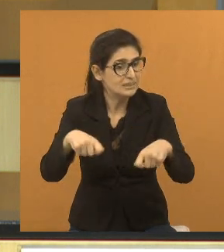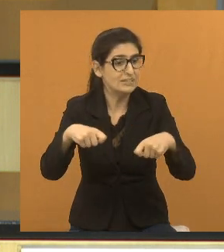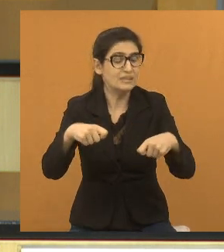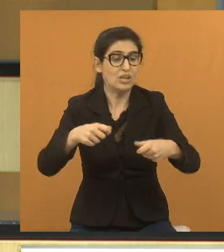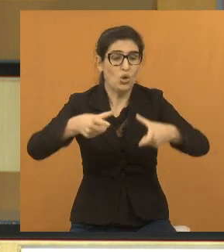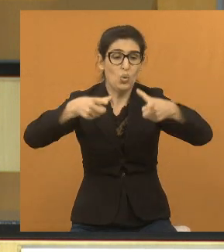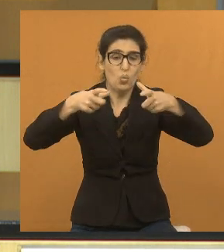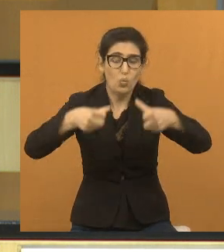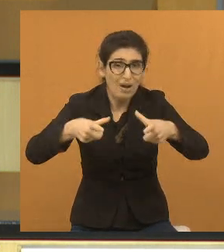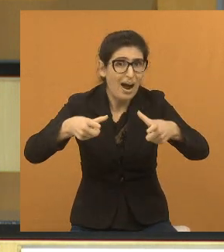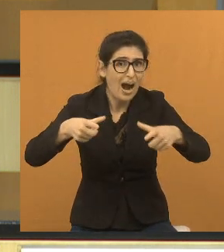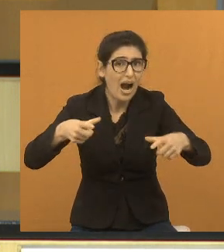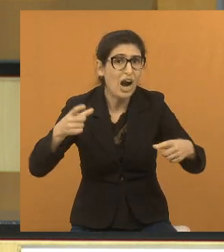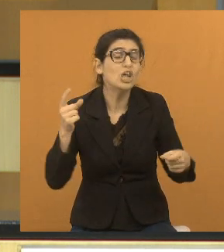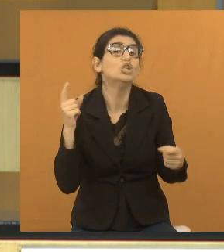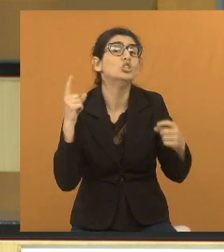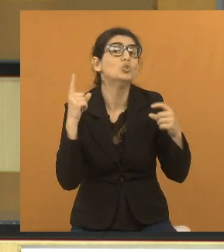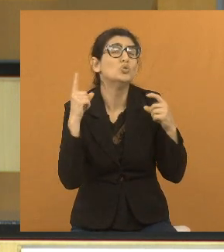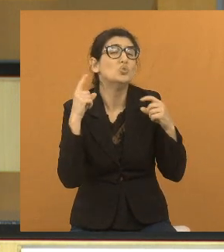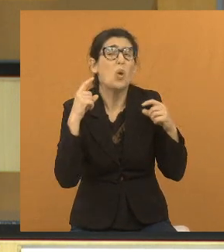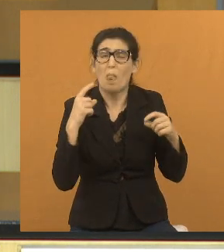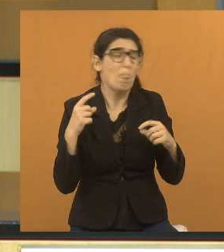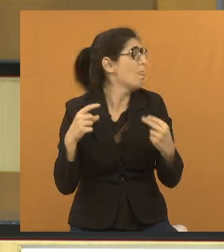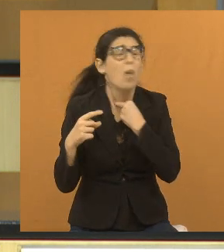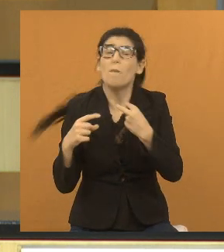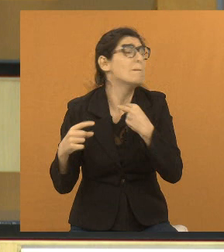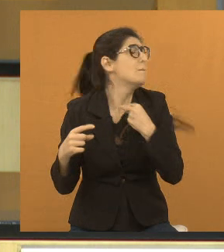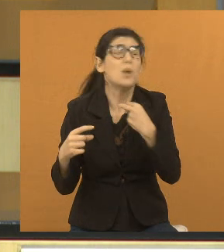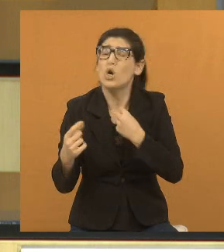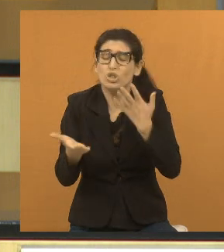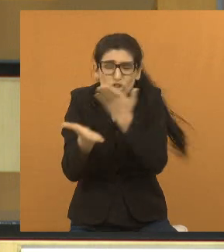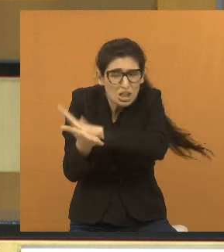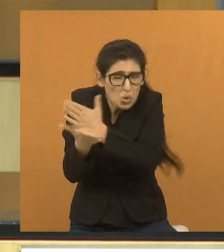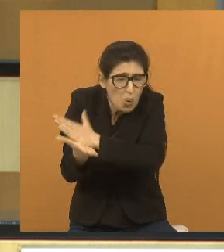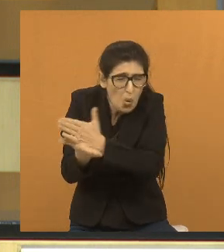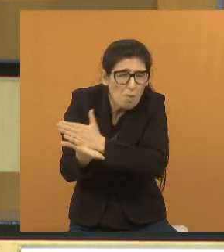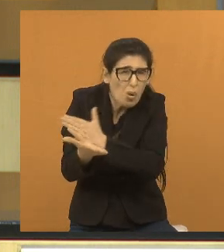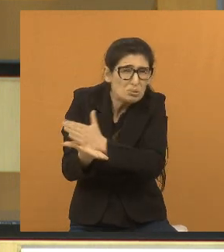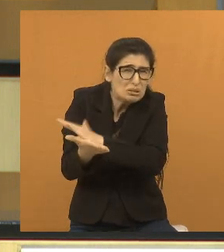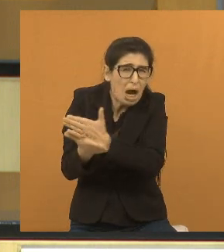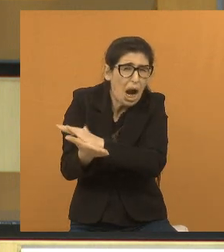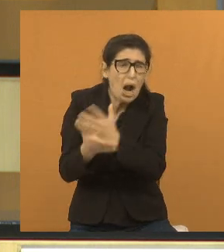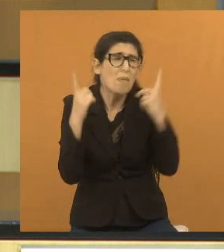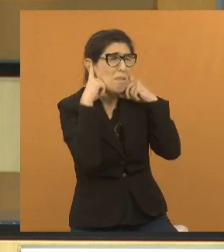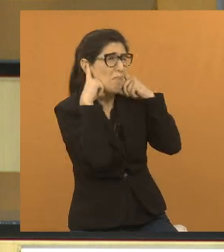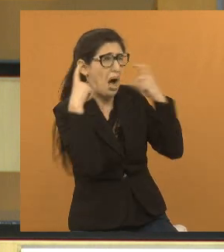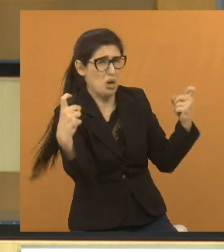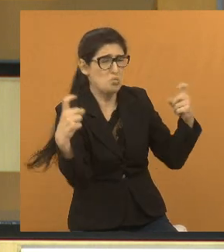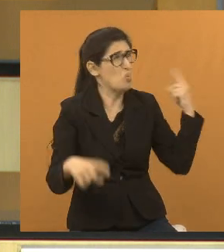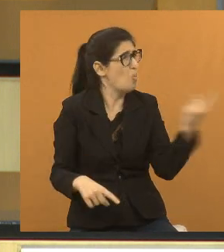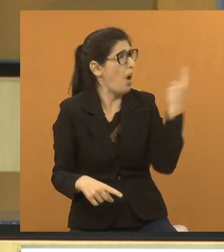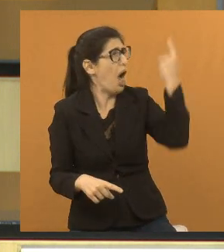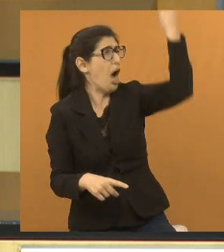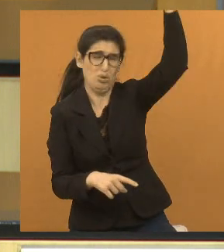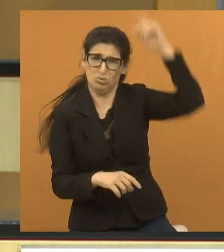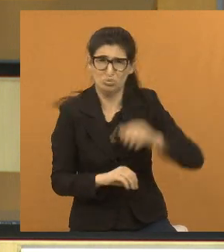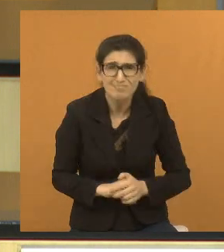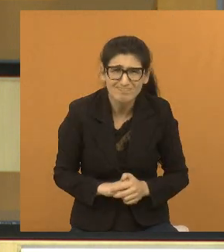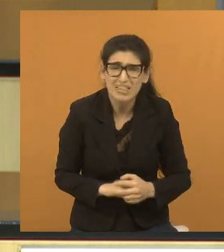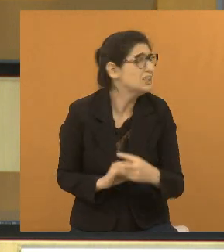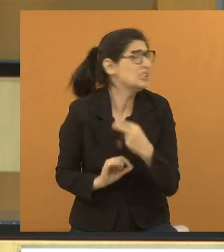acústica, eu estudo de impacto de vizinhança, do WAVE, né, que é o estudo de impacto de